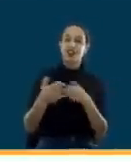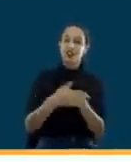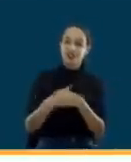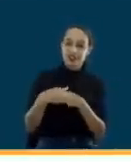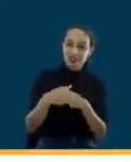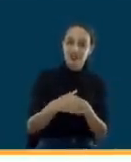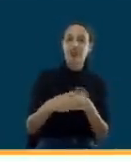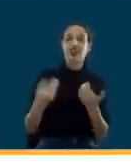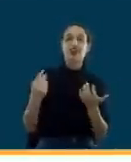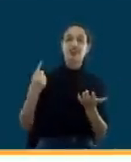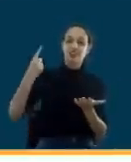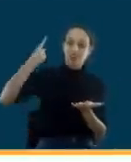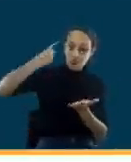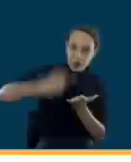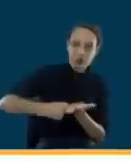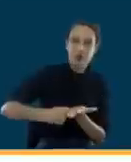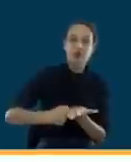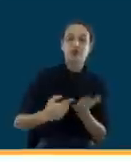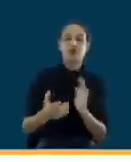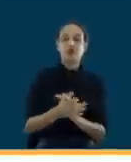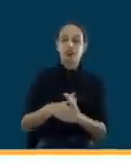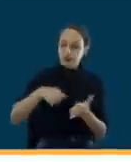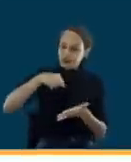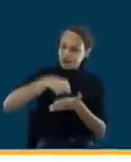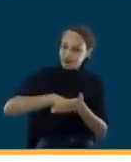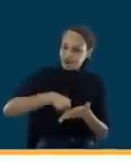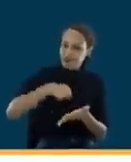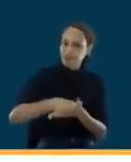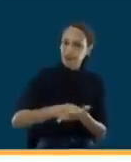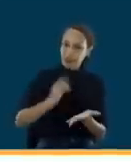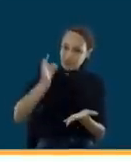compromisso, muita consistência, que fazem com que